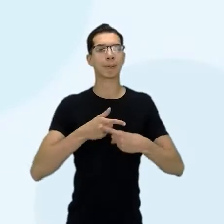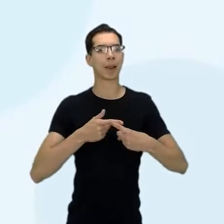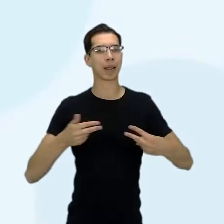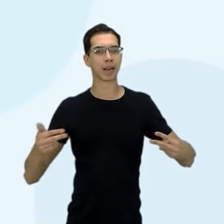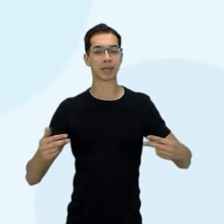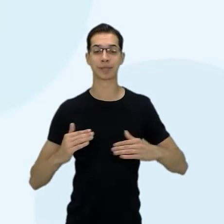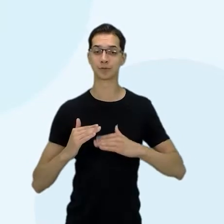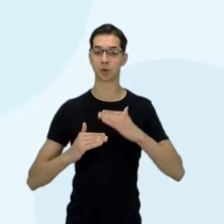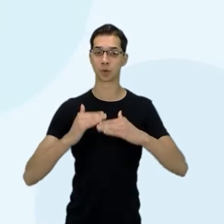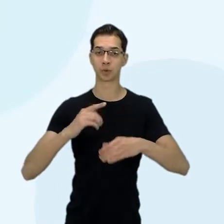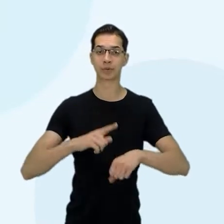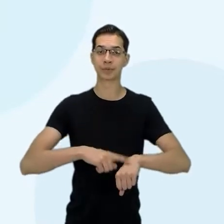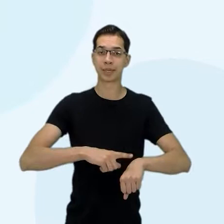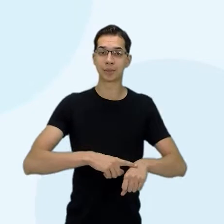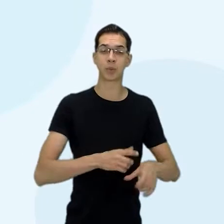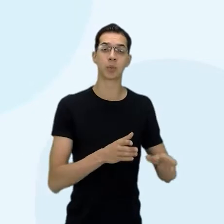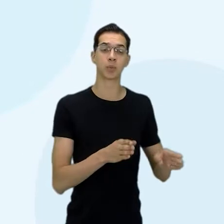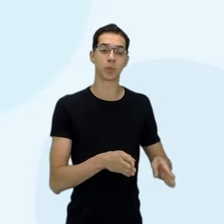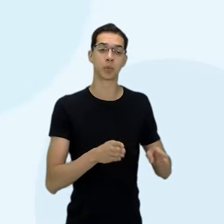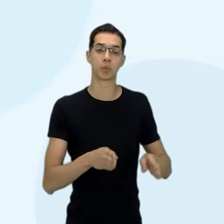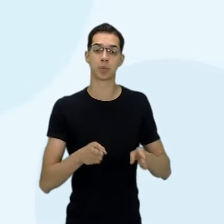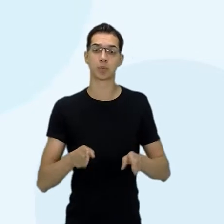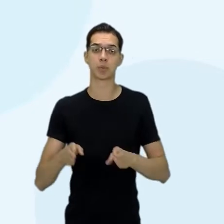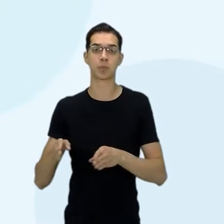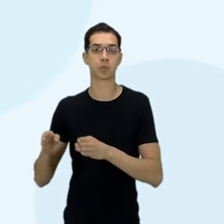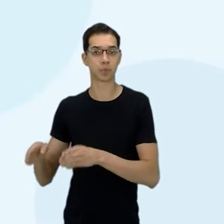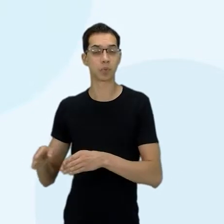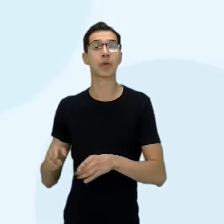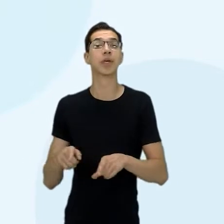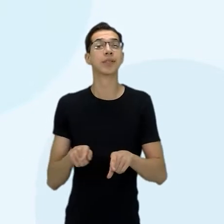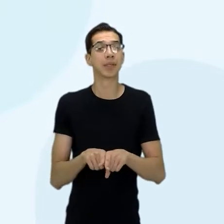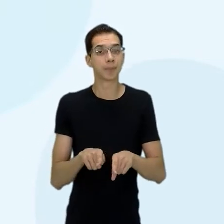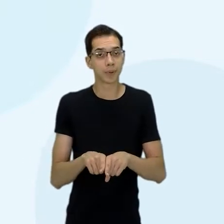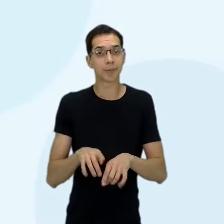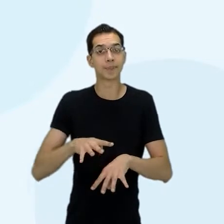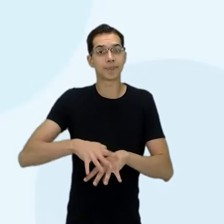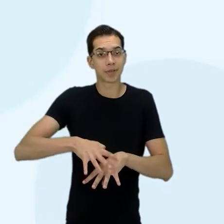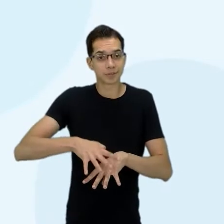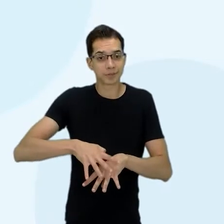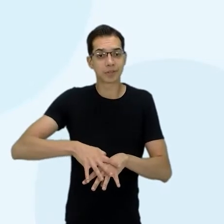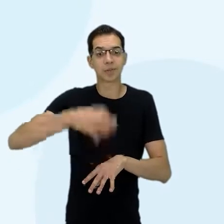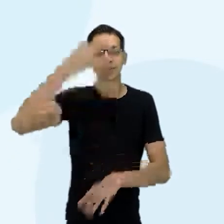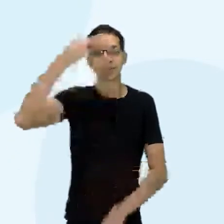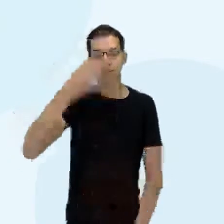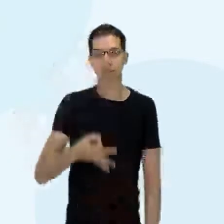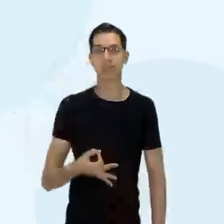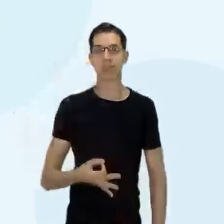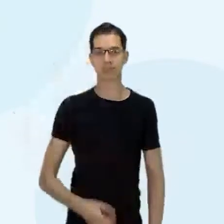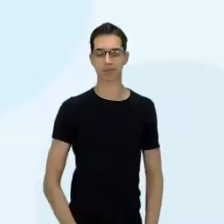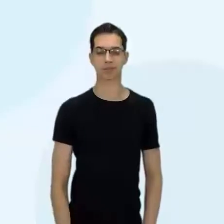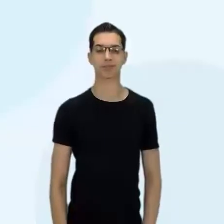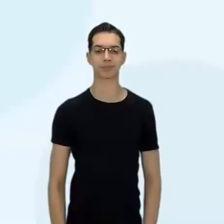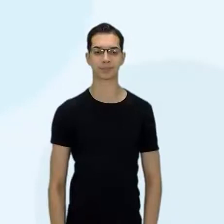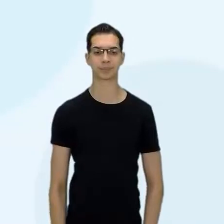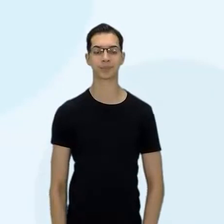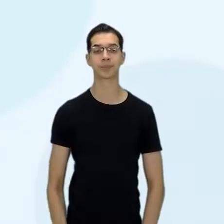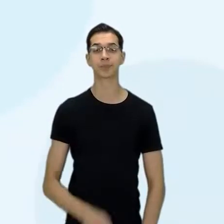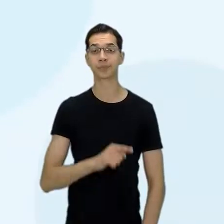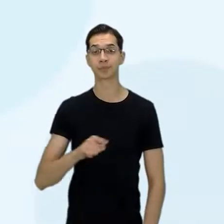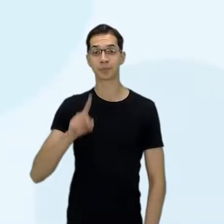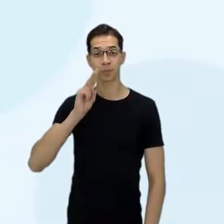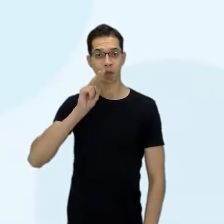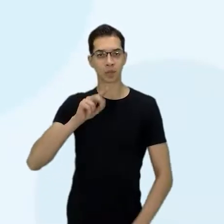as equações matemáticas que os determinam. A gente basicamente tem um fenômeno, observa ele ali, faz